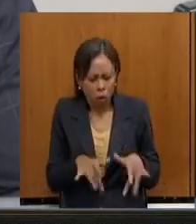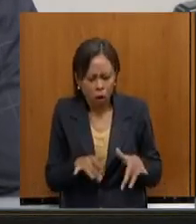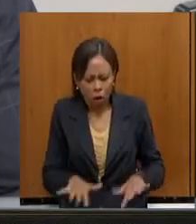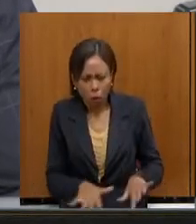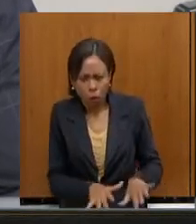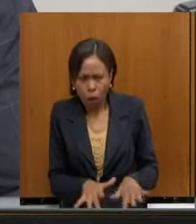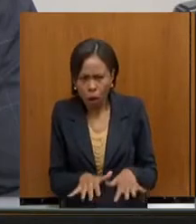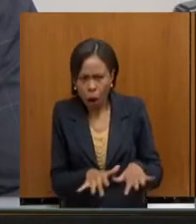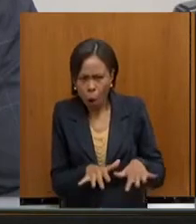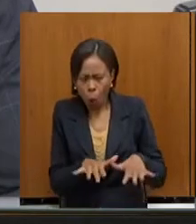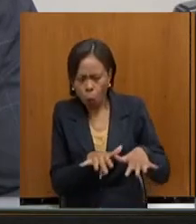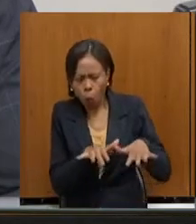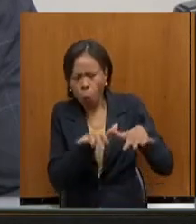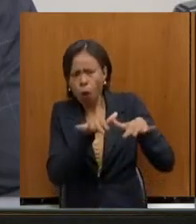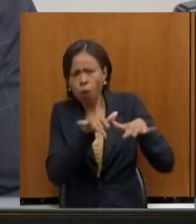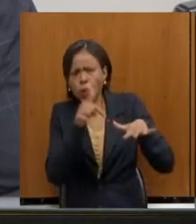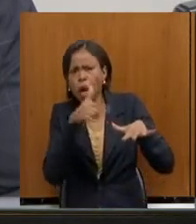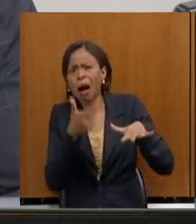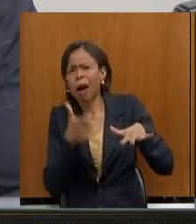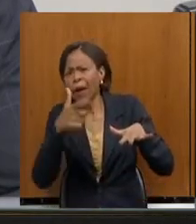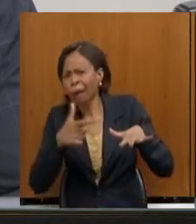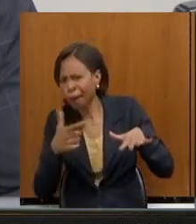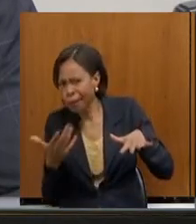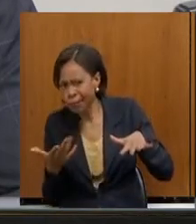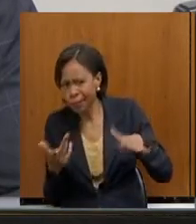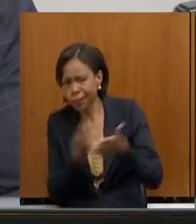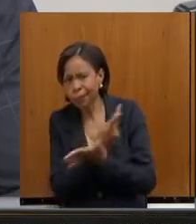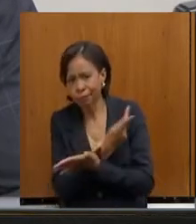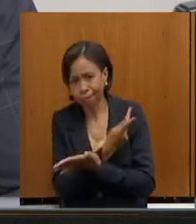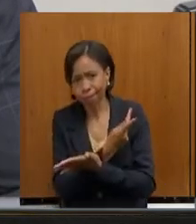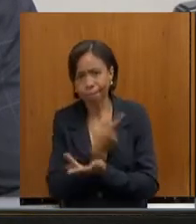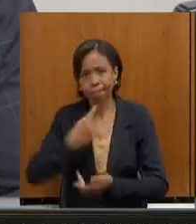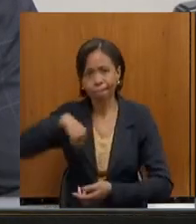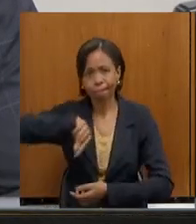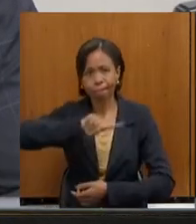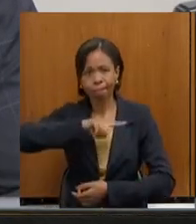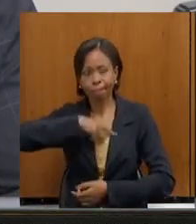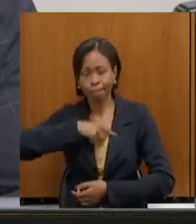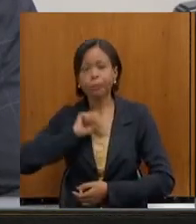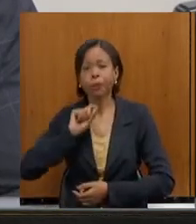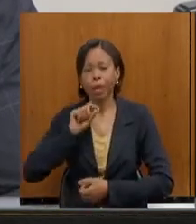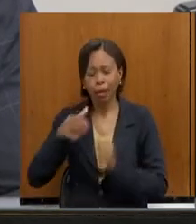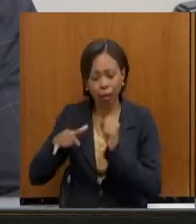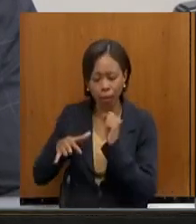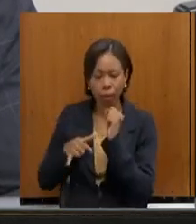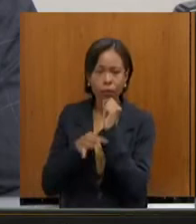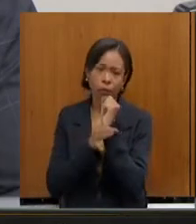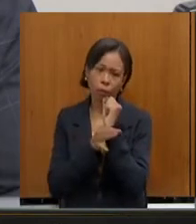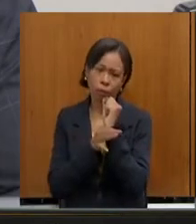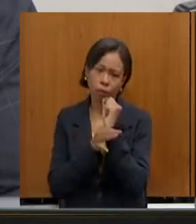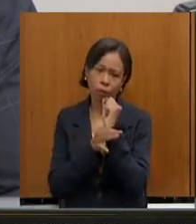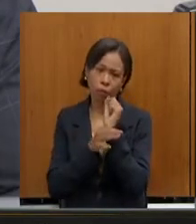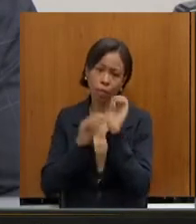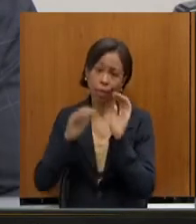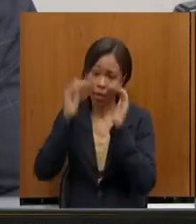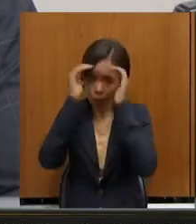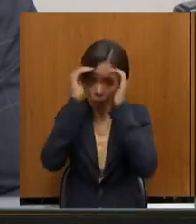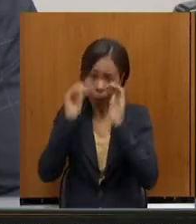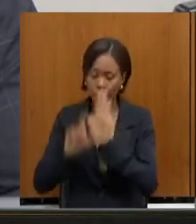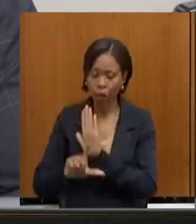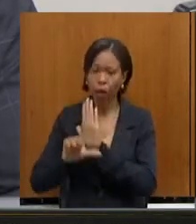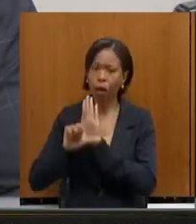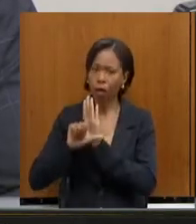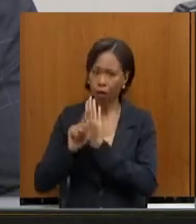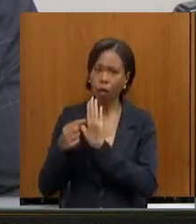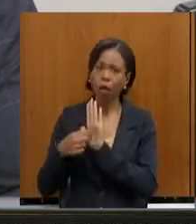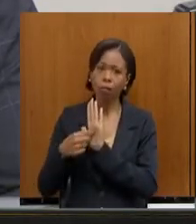volume de rejeito é para que nós possamos garantir a eficácia da lei mais de Lamas nunca